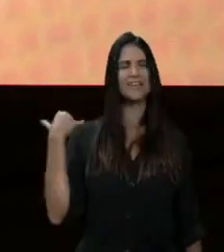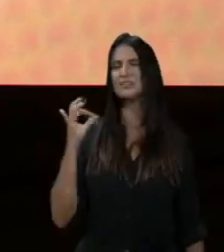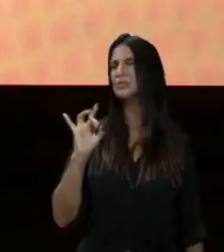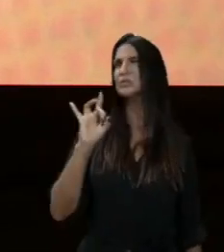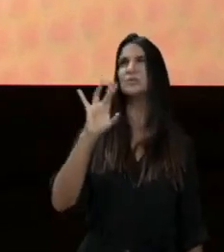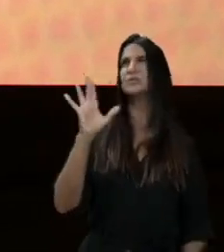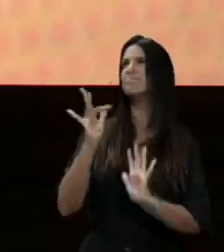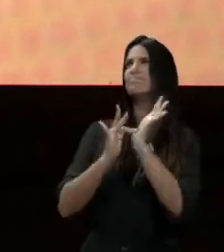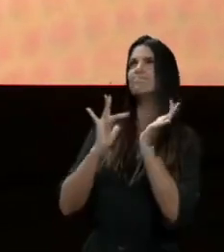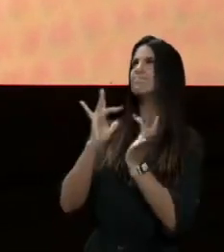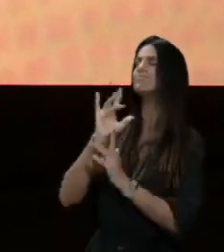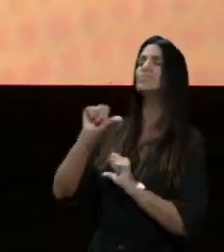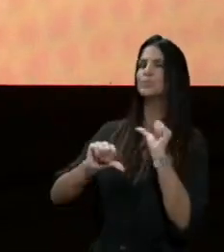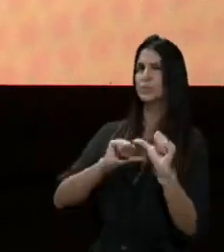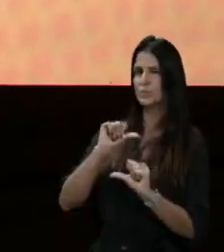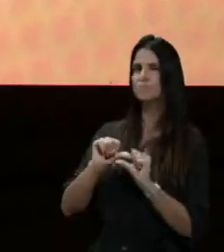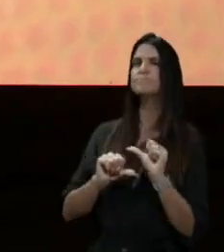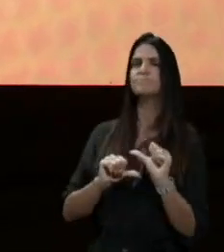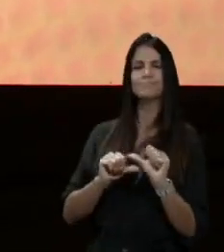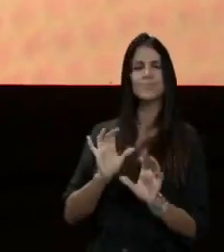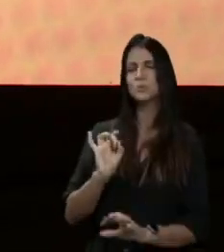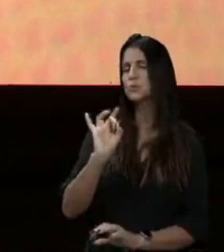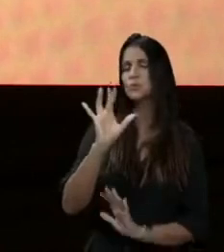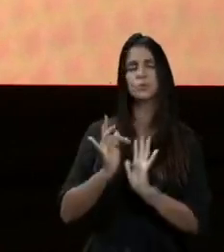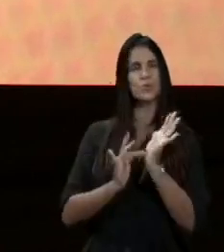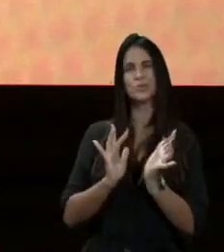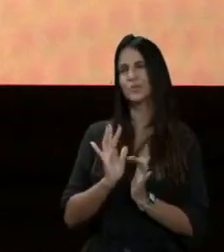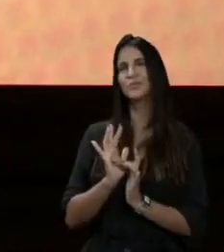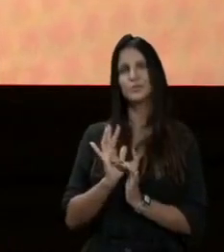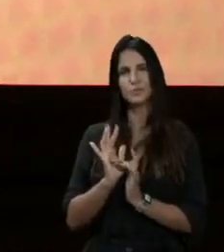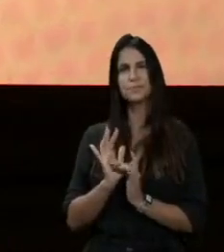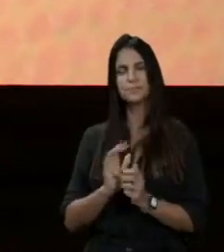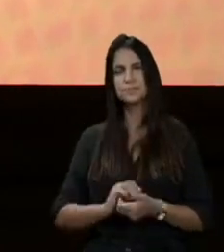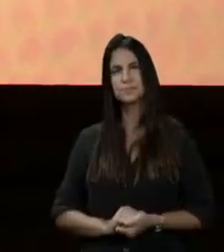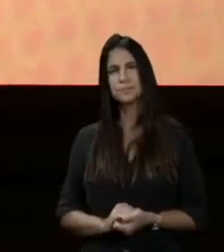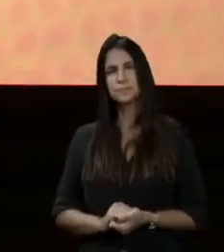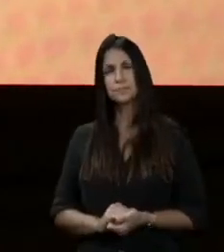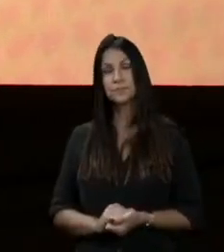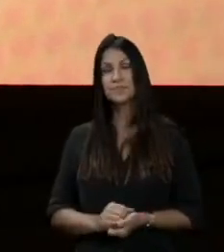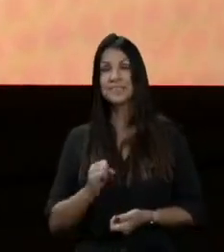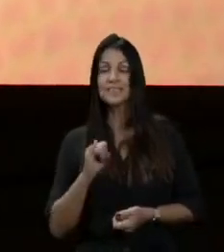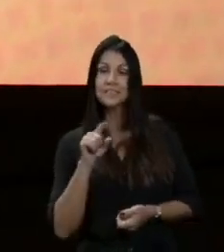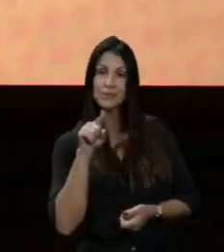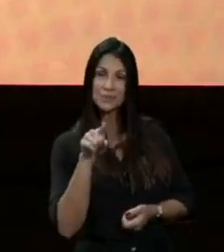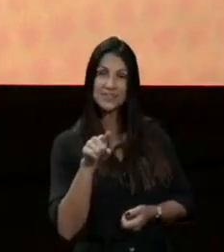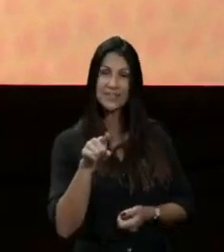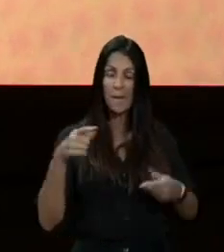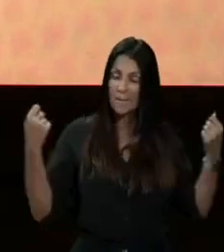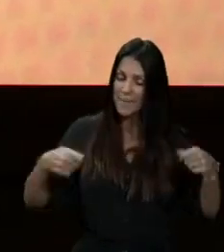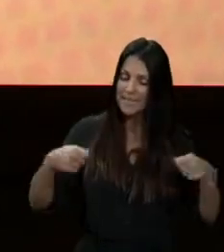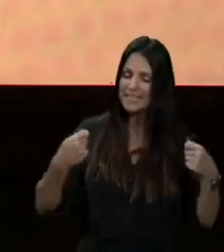Jesus é só Jesus e se você não tiver a experiência pessoal com